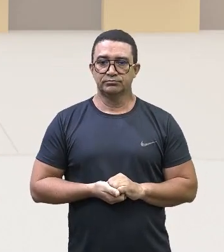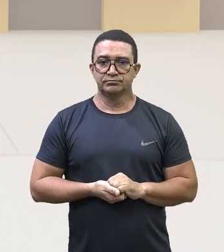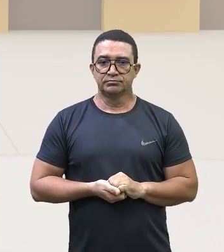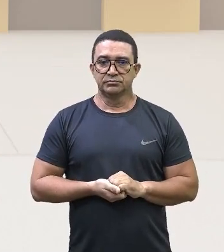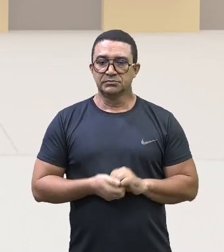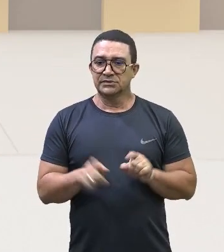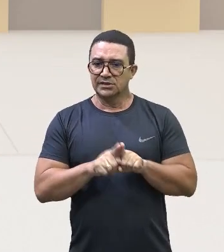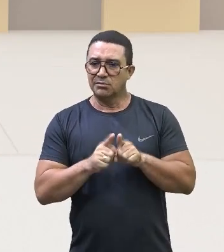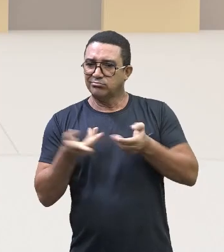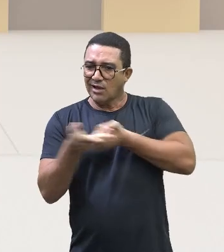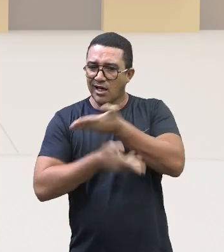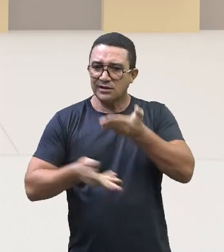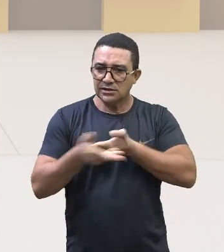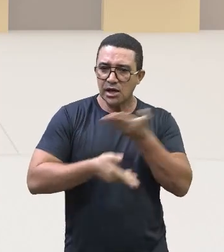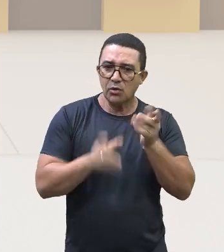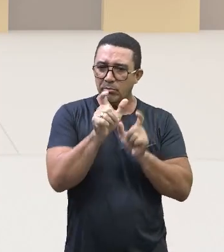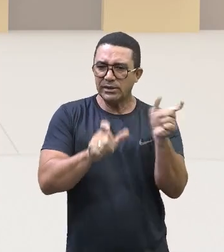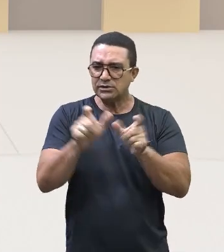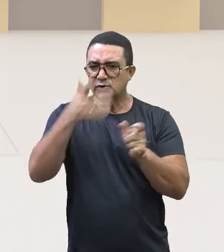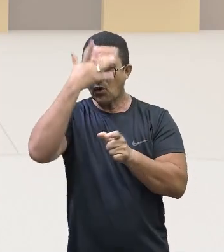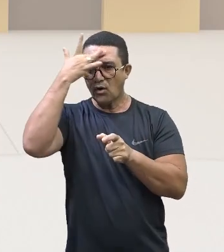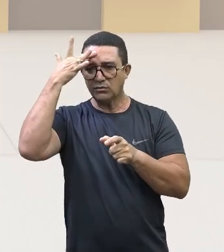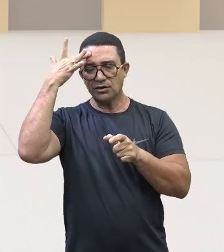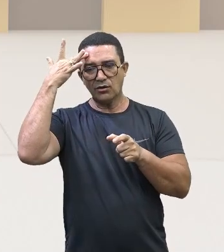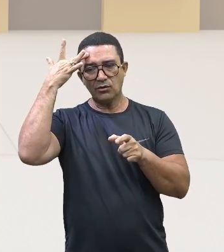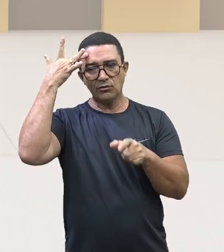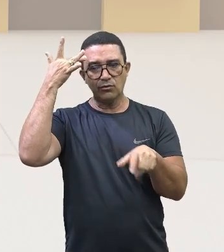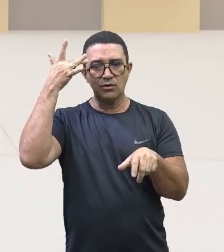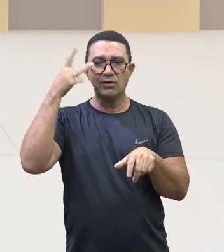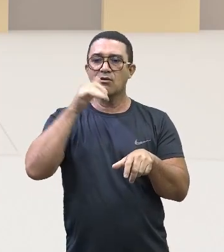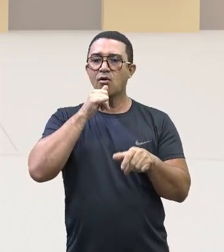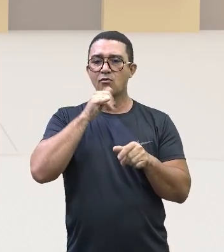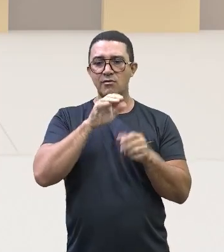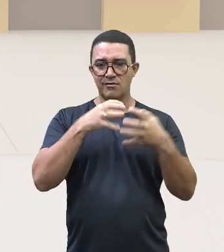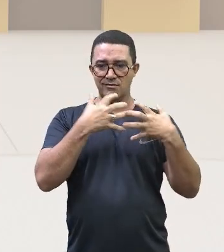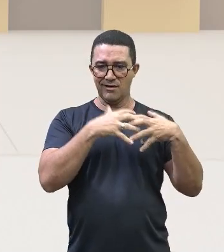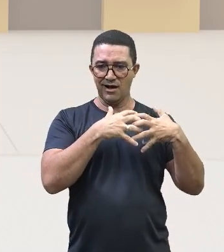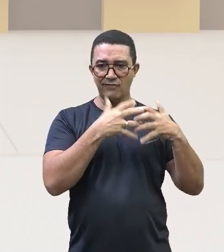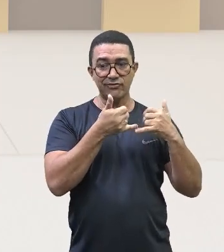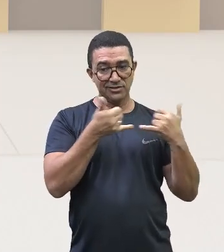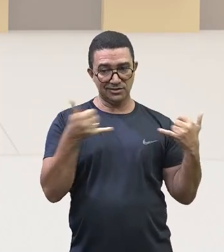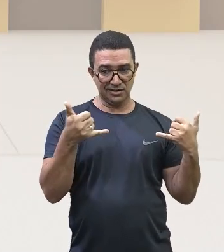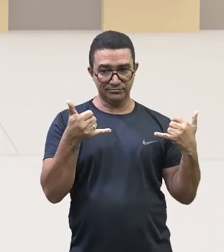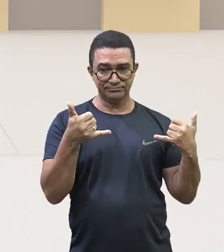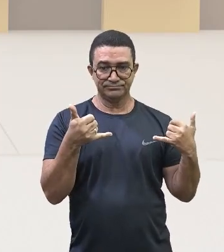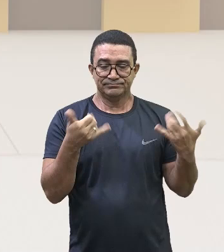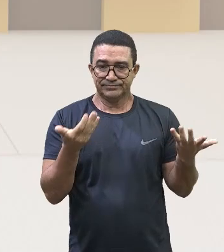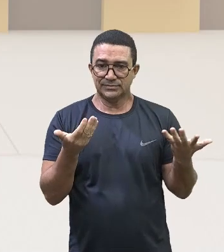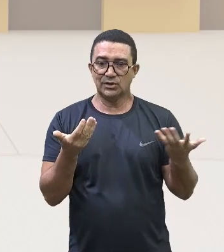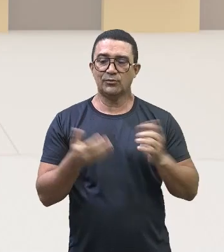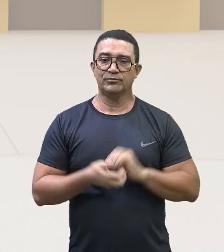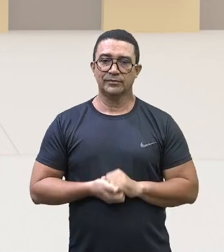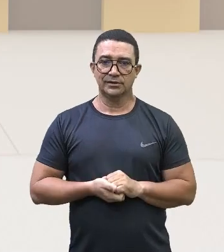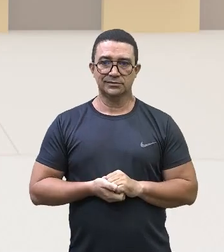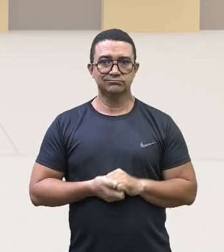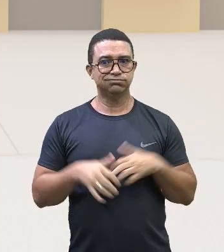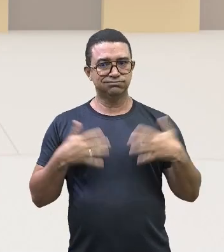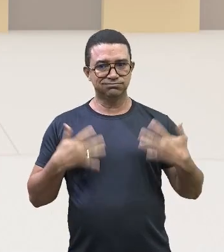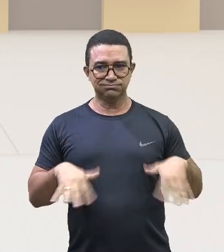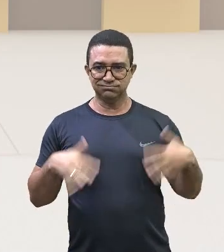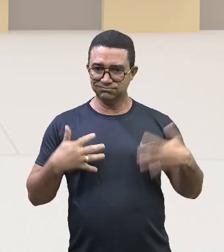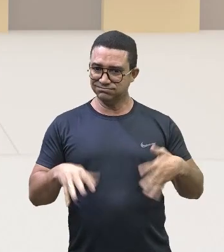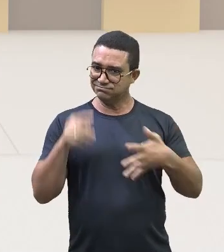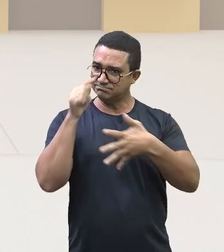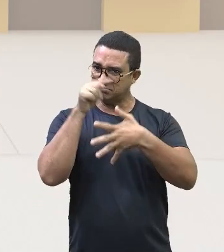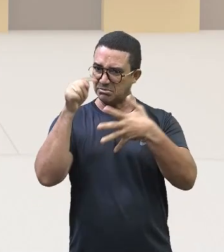do convívio daquelas pessoas que são acometidas pela doença. Olha só, gente, quanta coisa interessante nós estamos aprendendo aqui nessa aula,